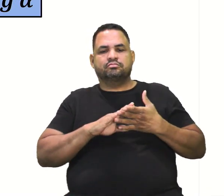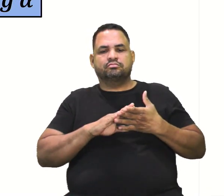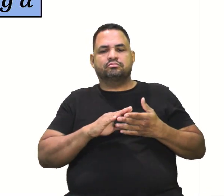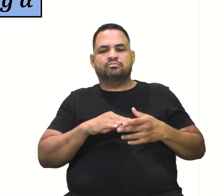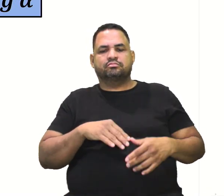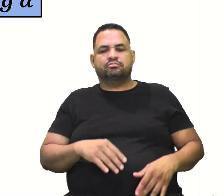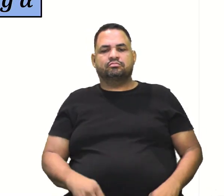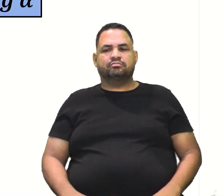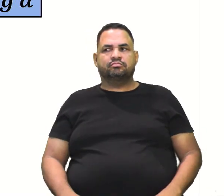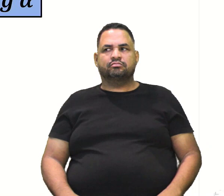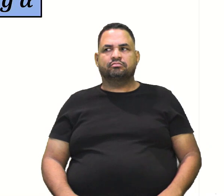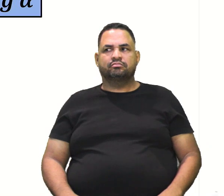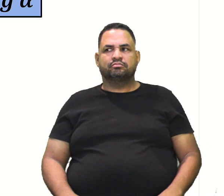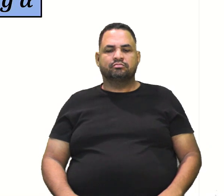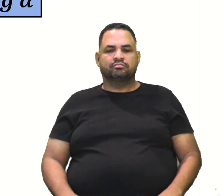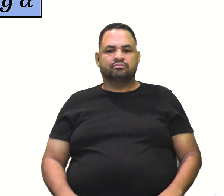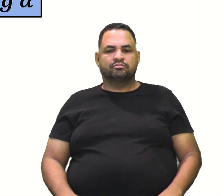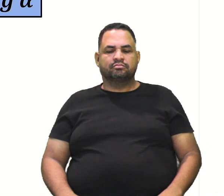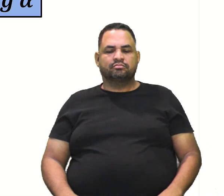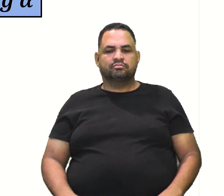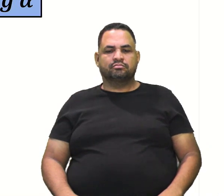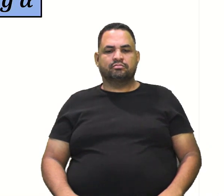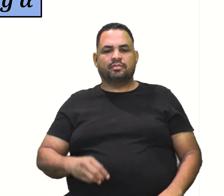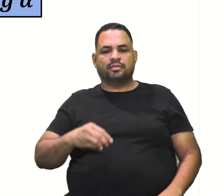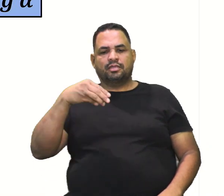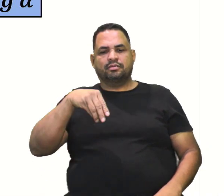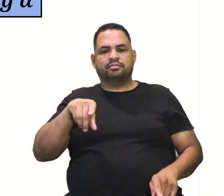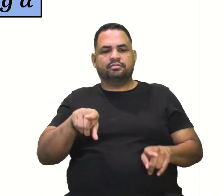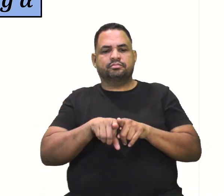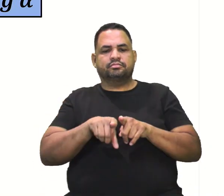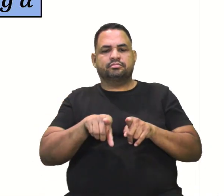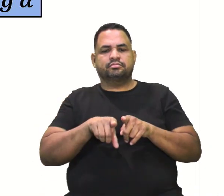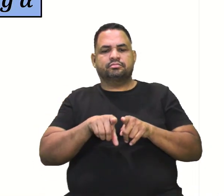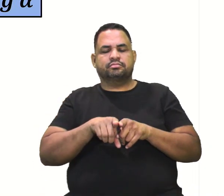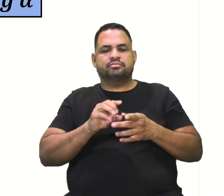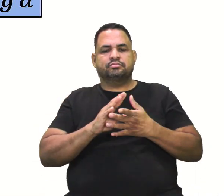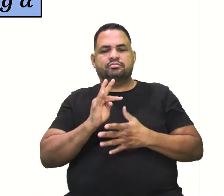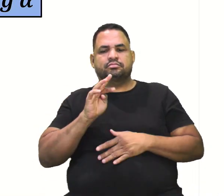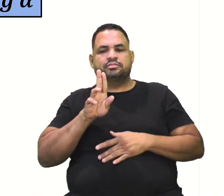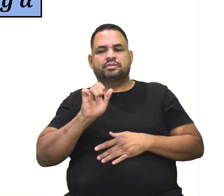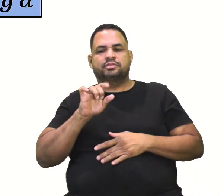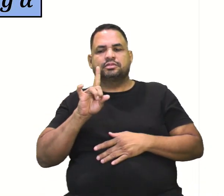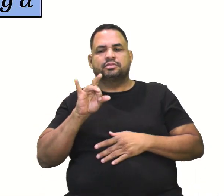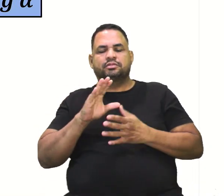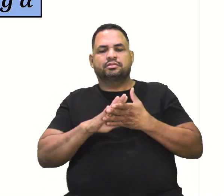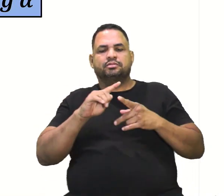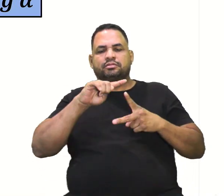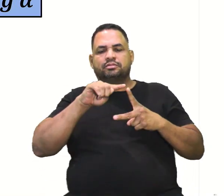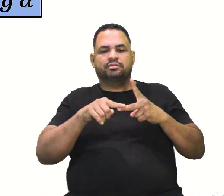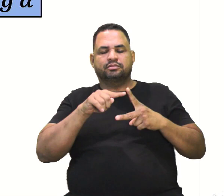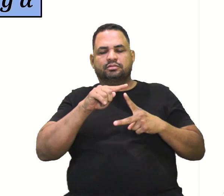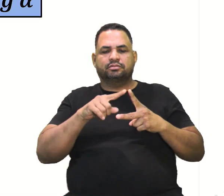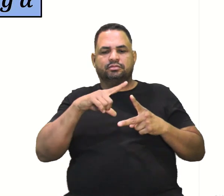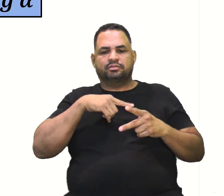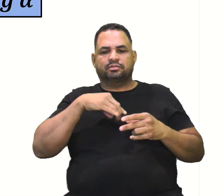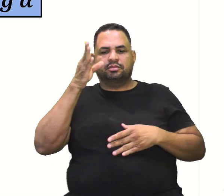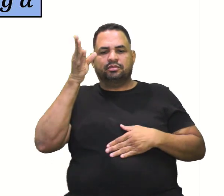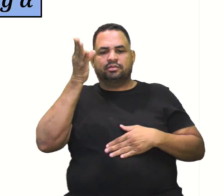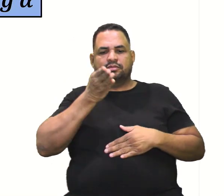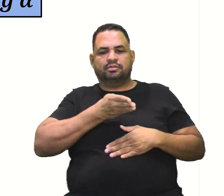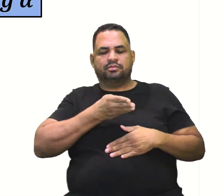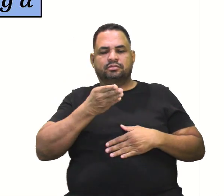Y dividido pela variação do eixo X. o mzinho também é dado pela tangente do ângulo, né? Então, se eu tiver o ângulo de